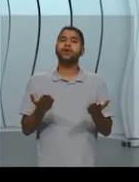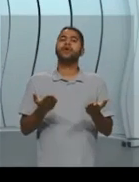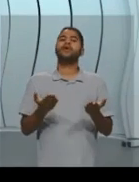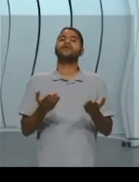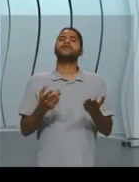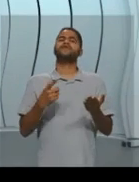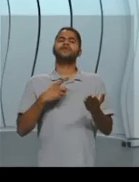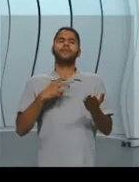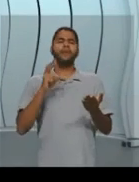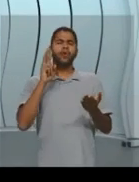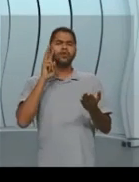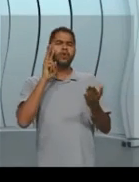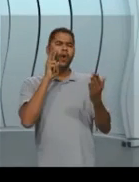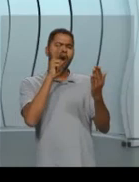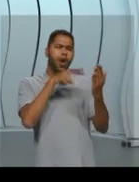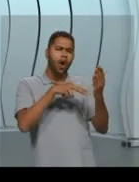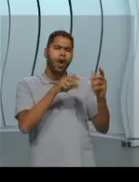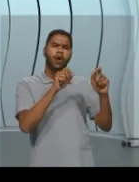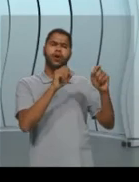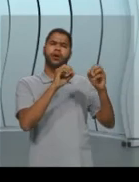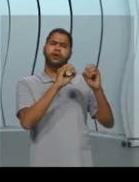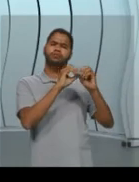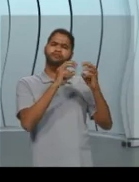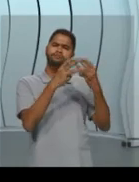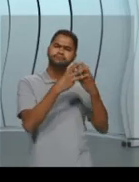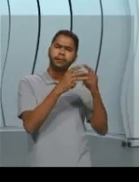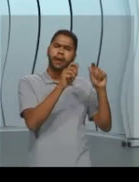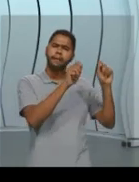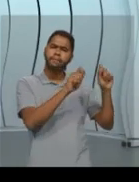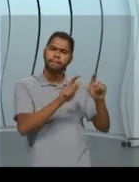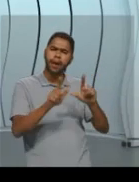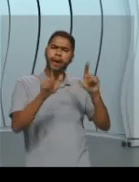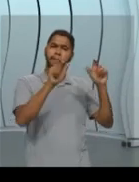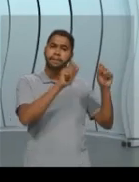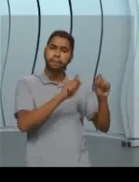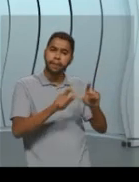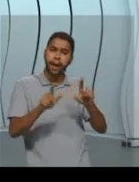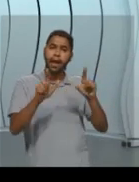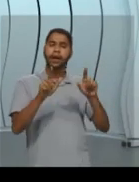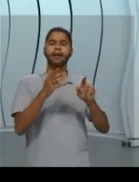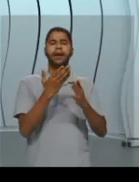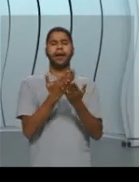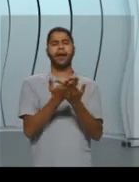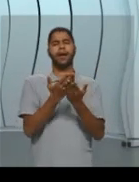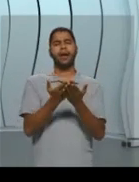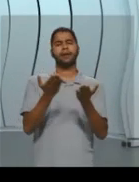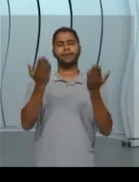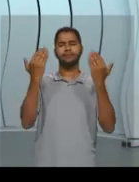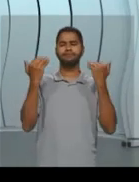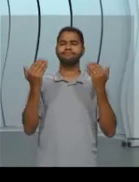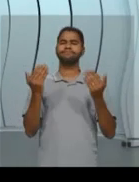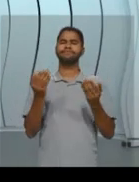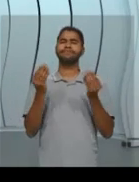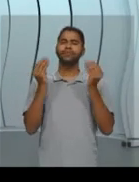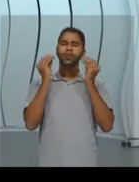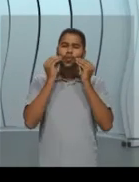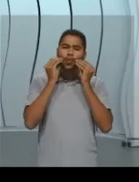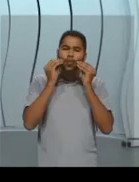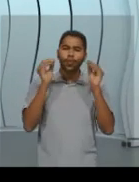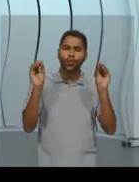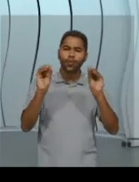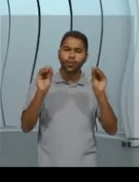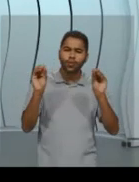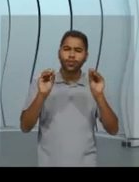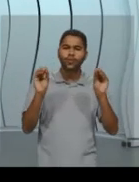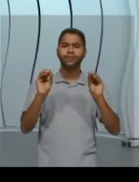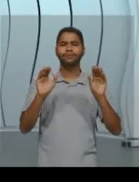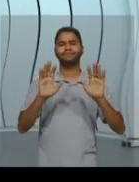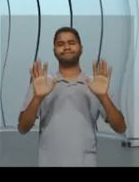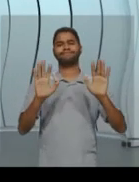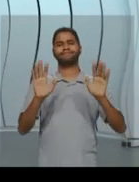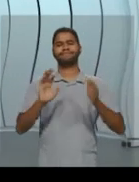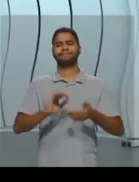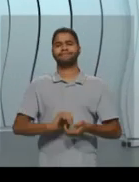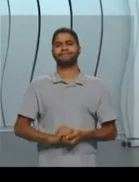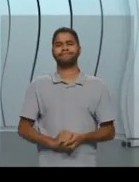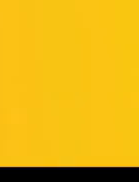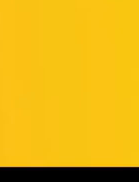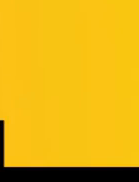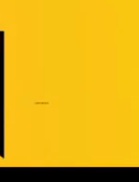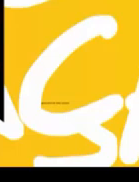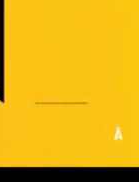nossos slides, voltem nas aulas anteriores. Um beijo no coração, até a próxima aula.